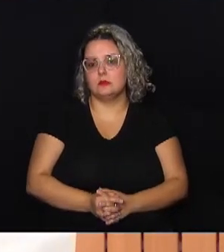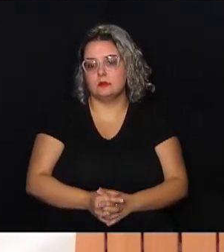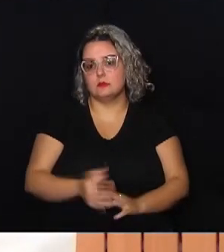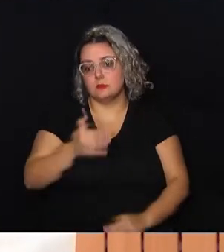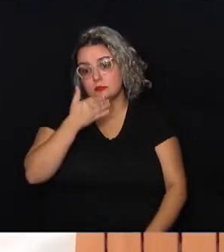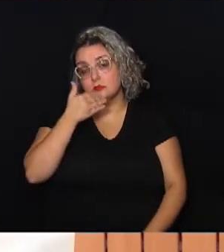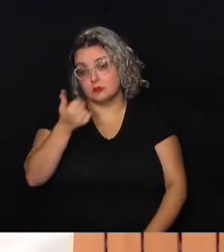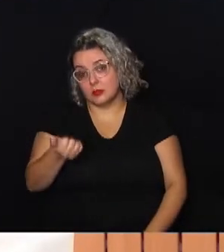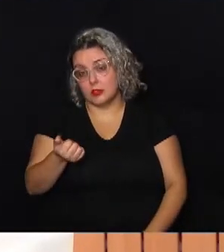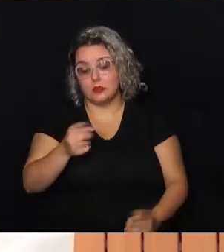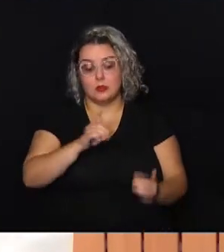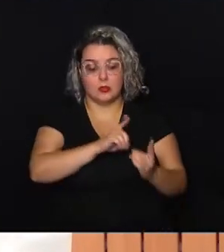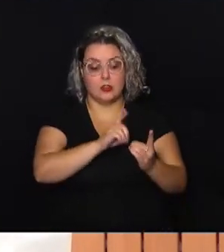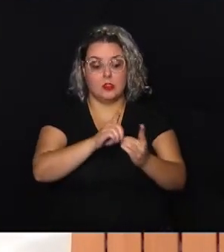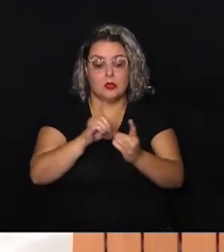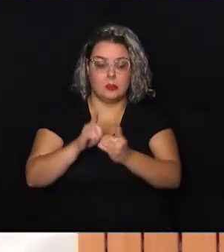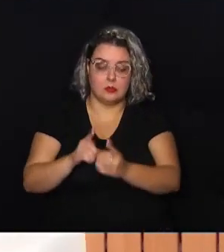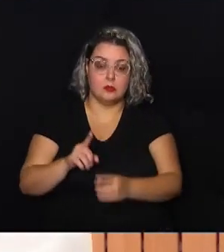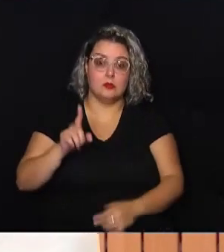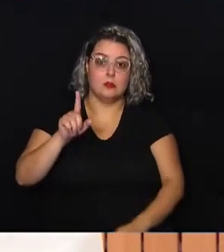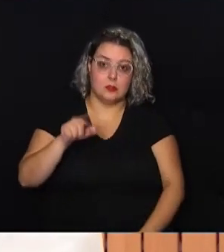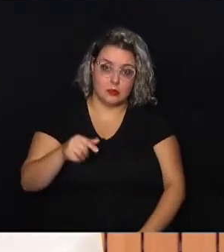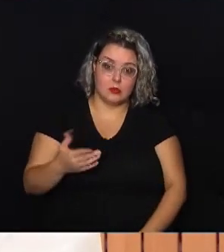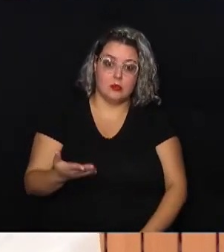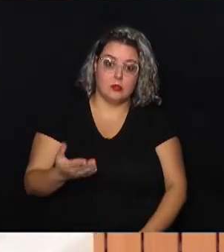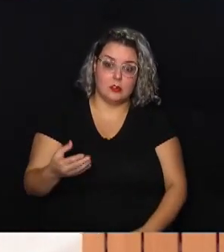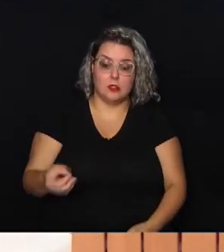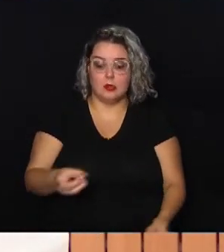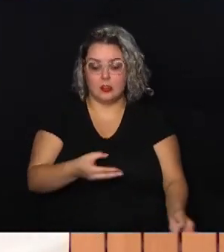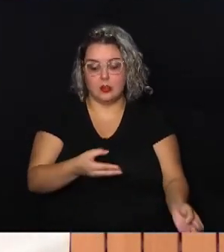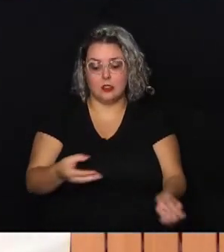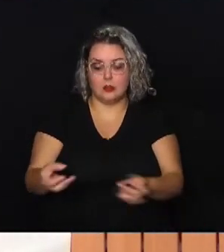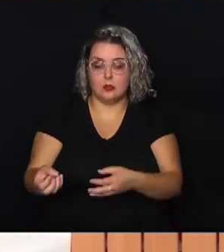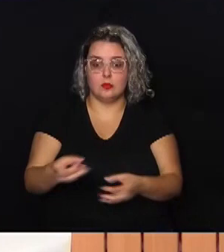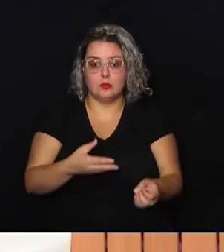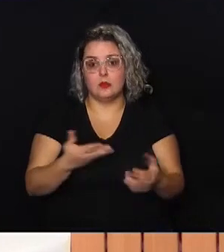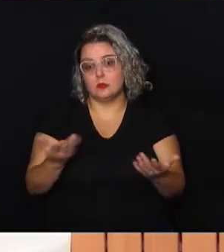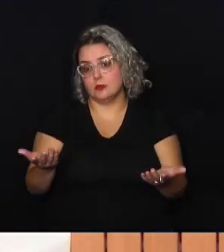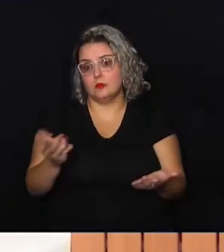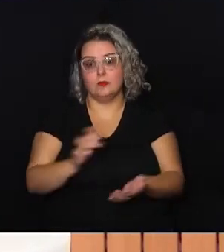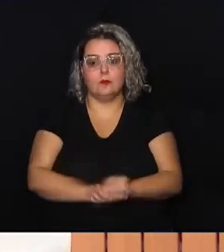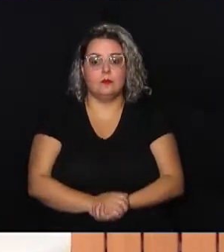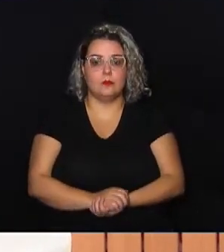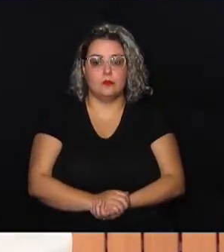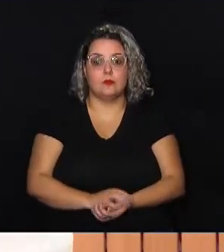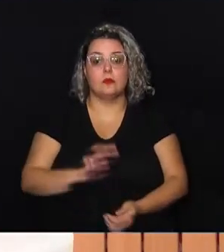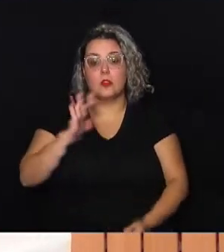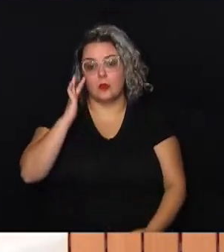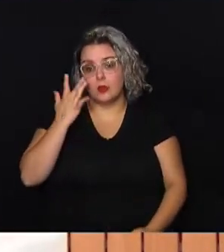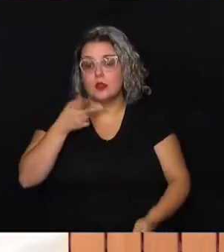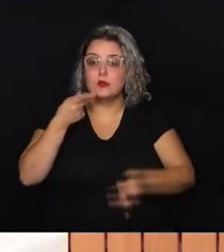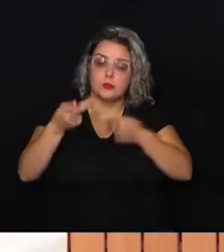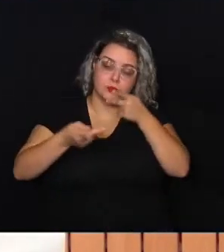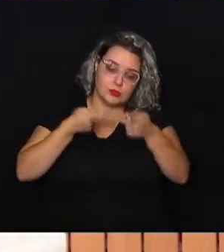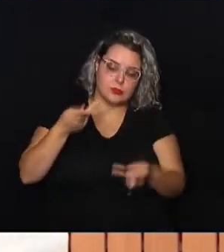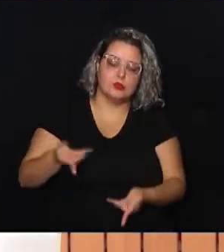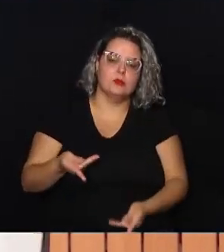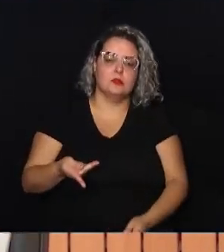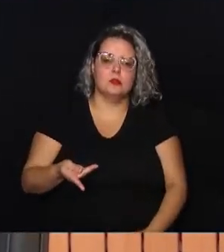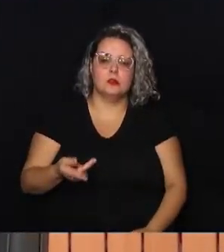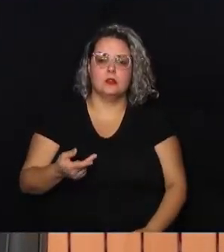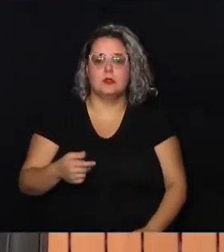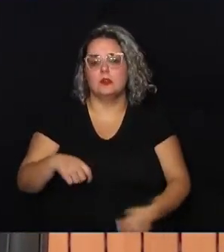melhorar esse atendimento que é atual. Então, acho que essas considerações preliminares que eu